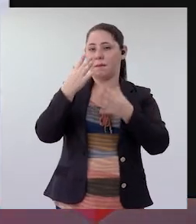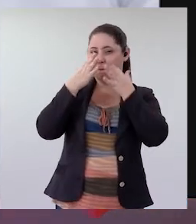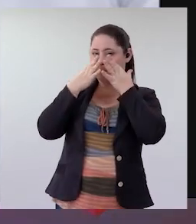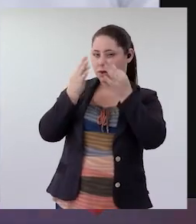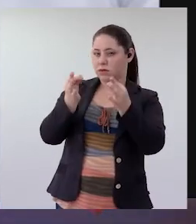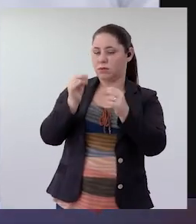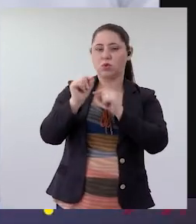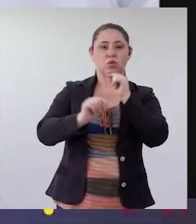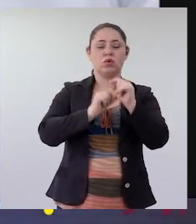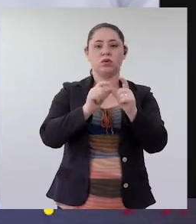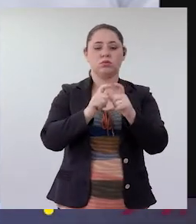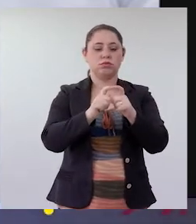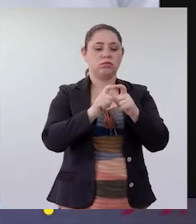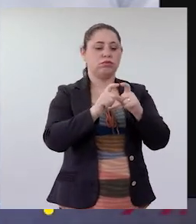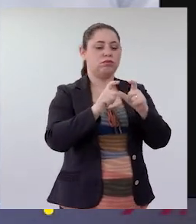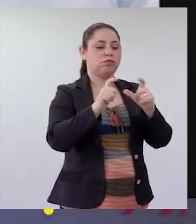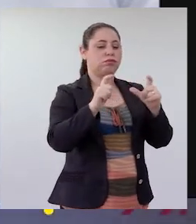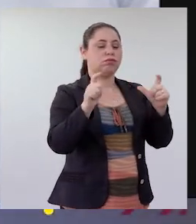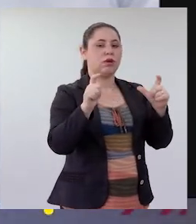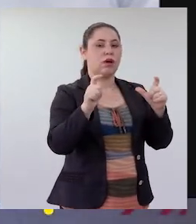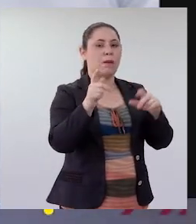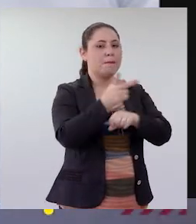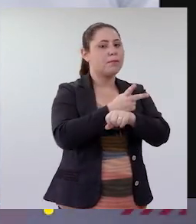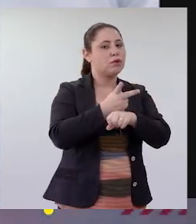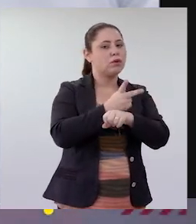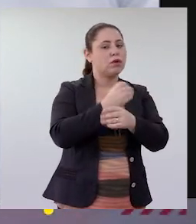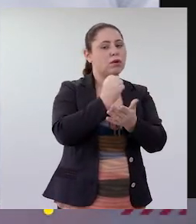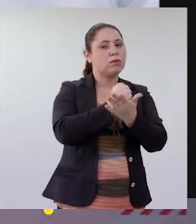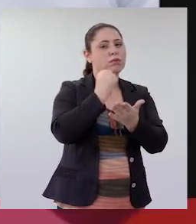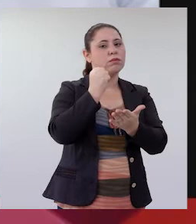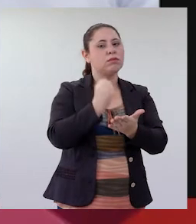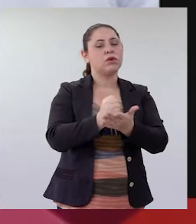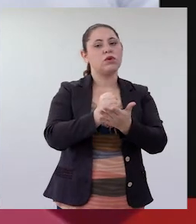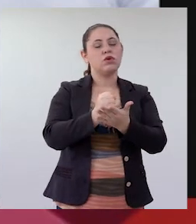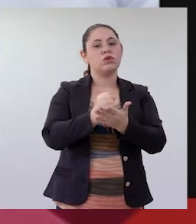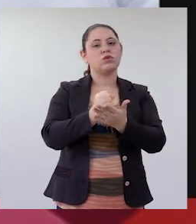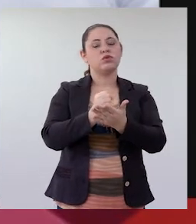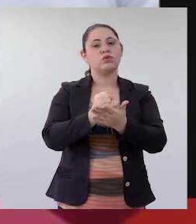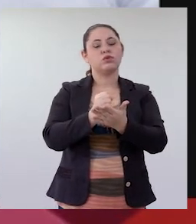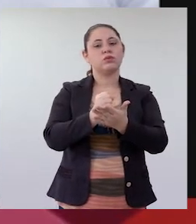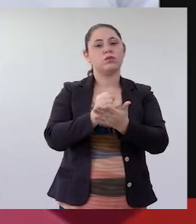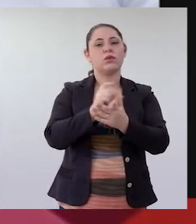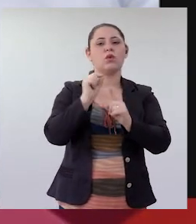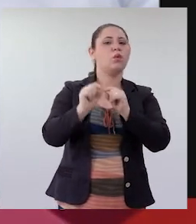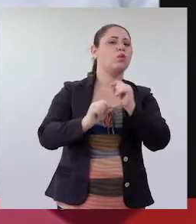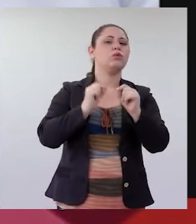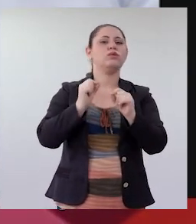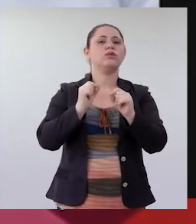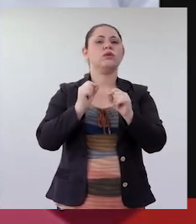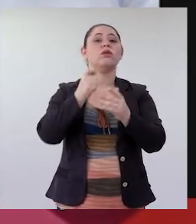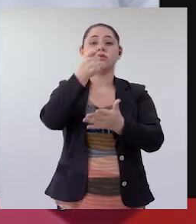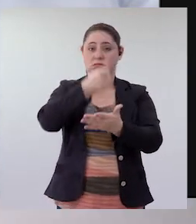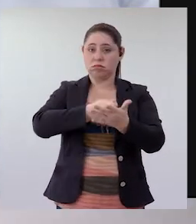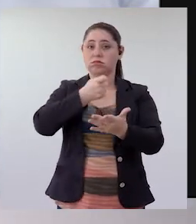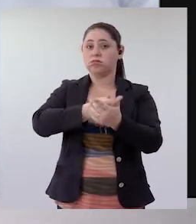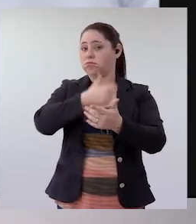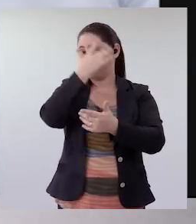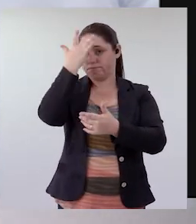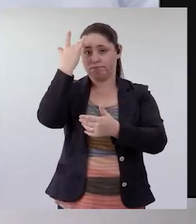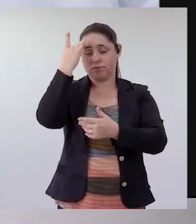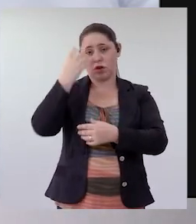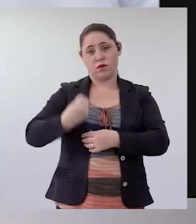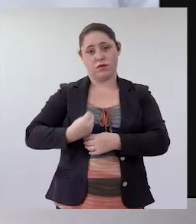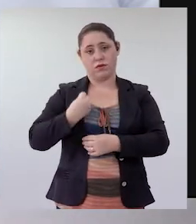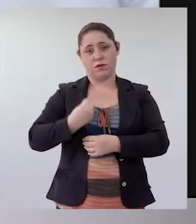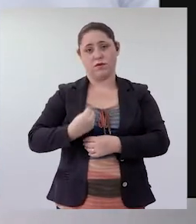percebido uma maior procura por essas escrituras declaratórias de união estável, que dá mais garantia para aquelas